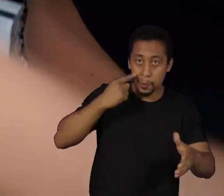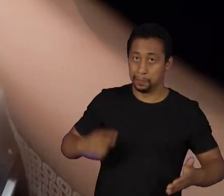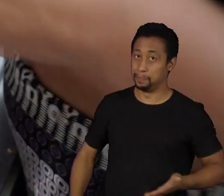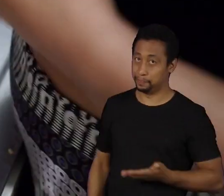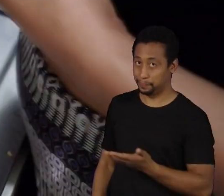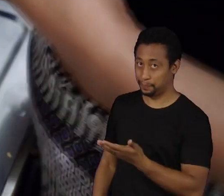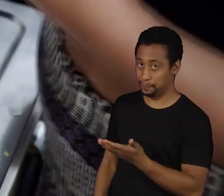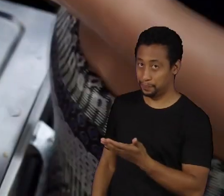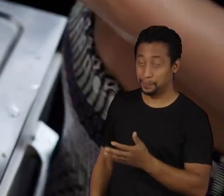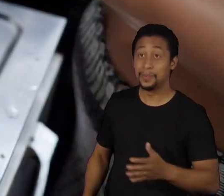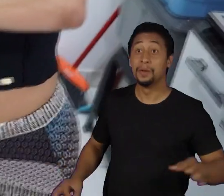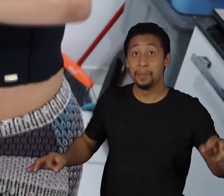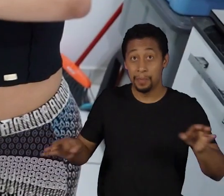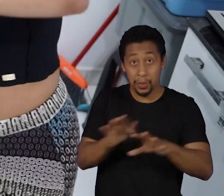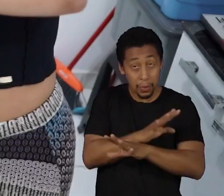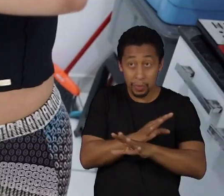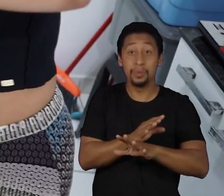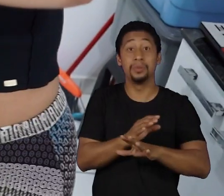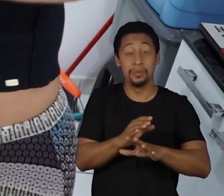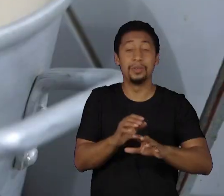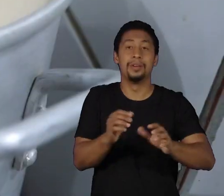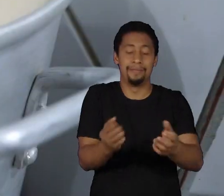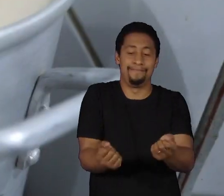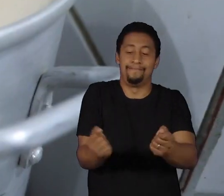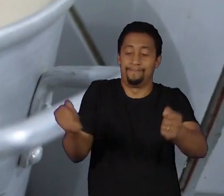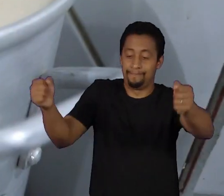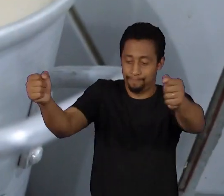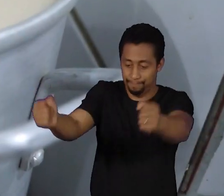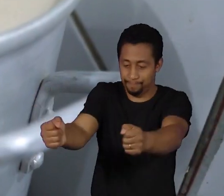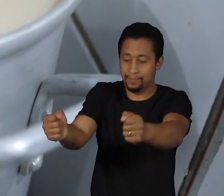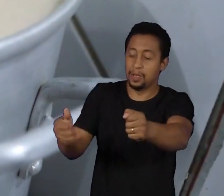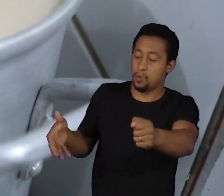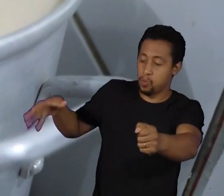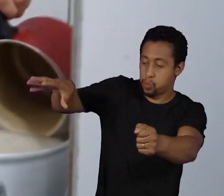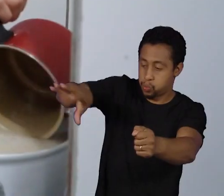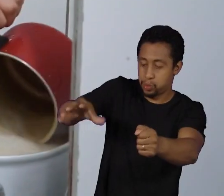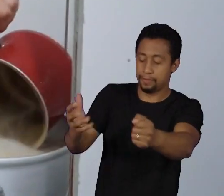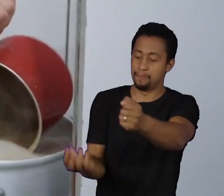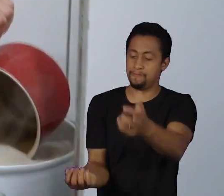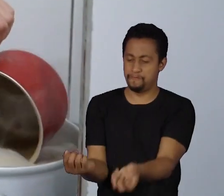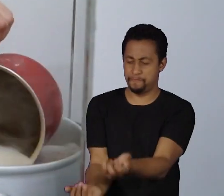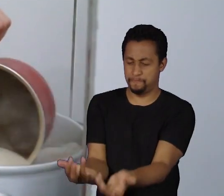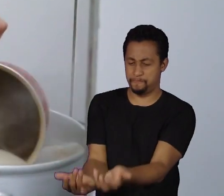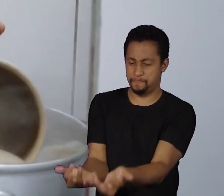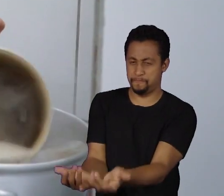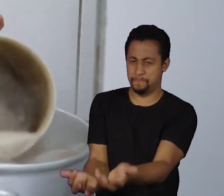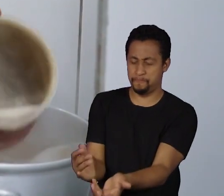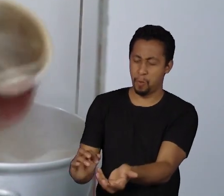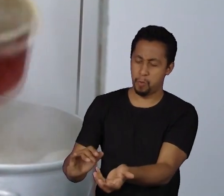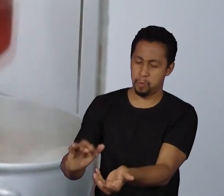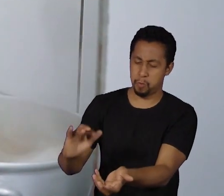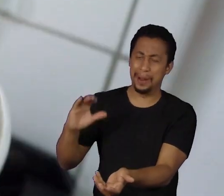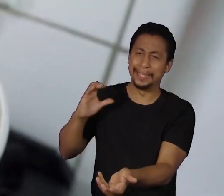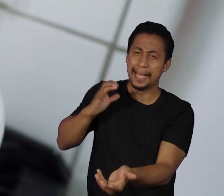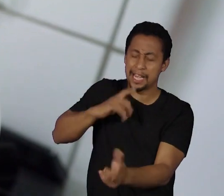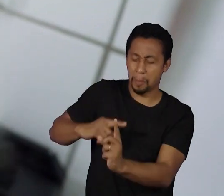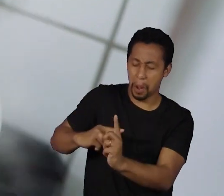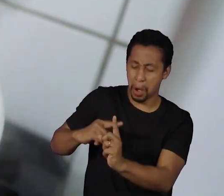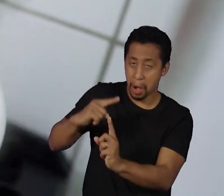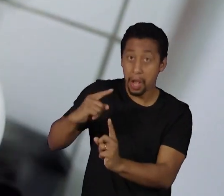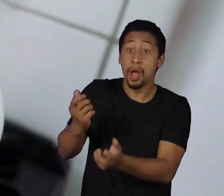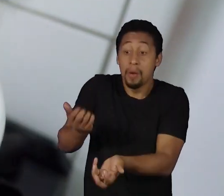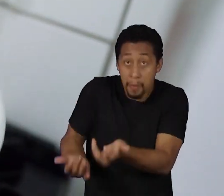Fica uma hora na fervura. Começou a ferver, aí eu começo a adição dos lúpulos.